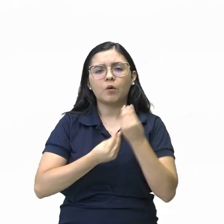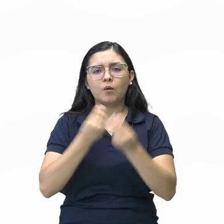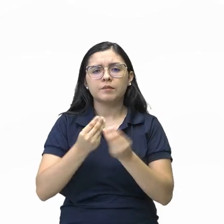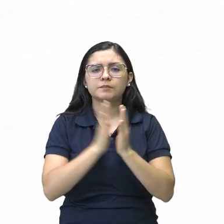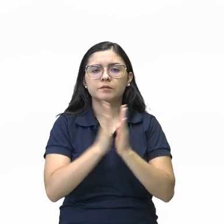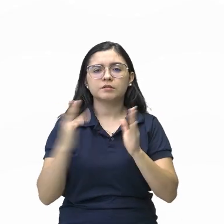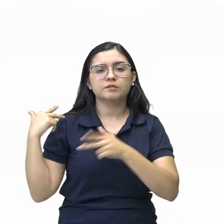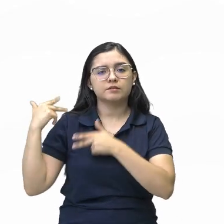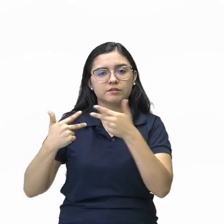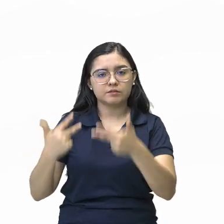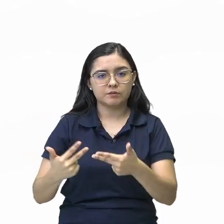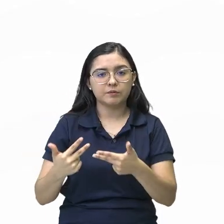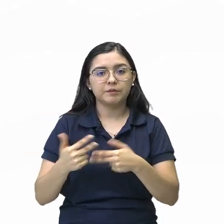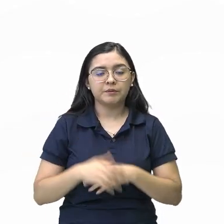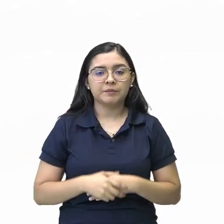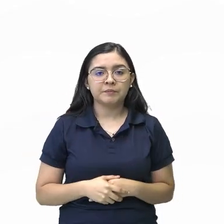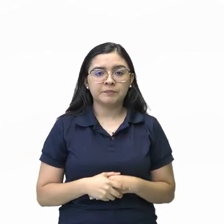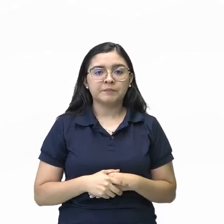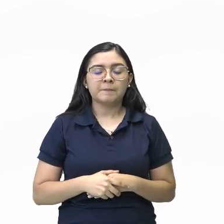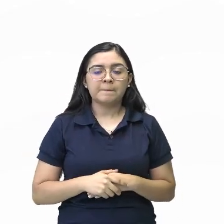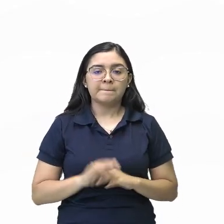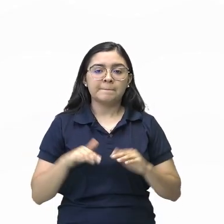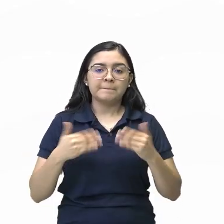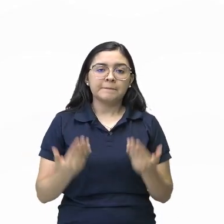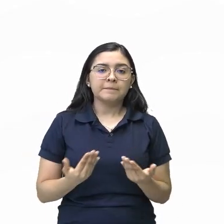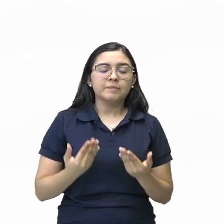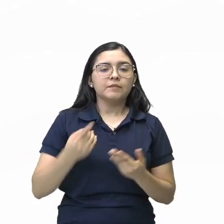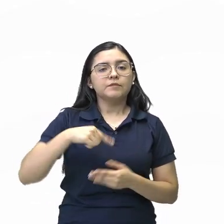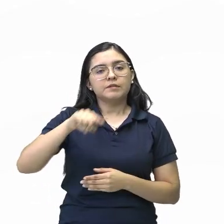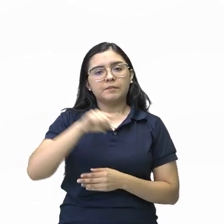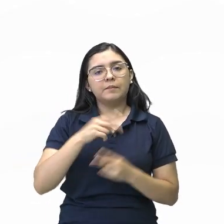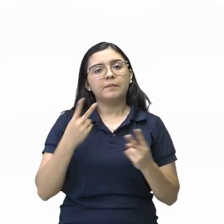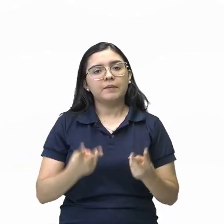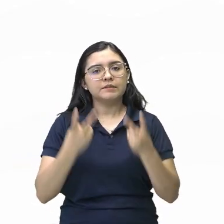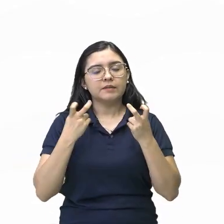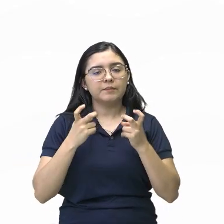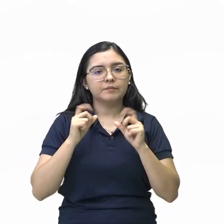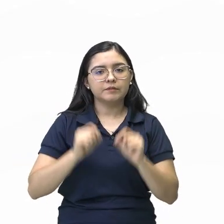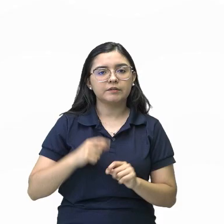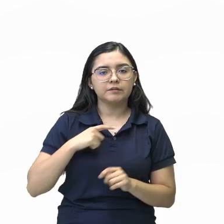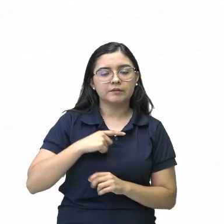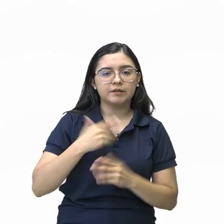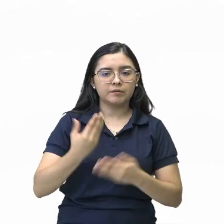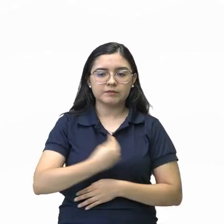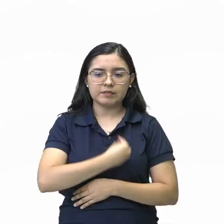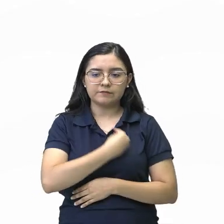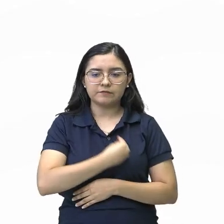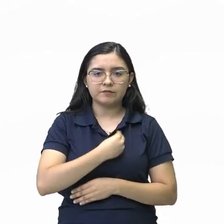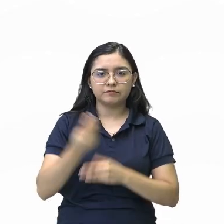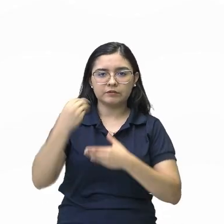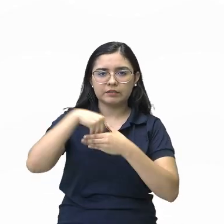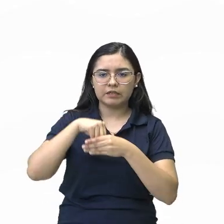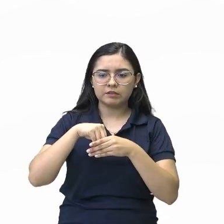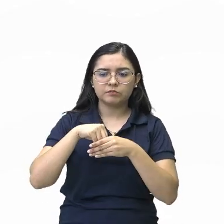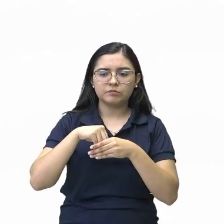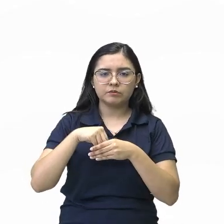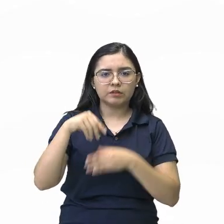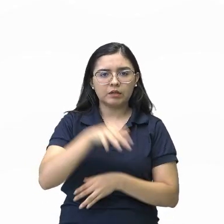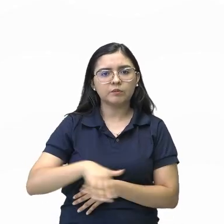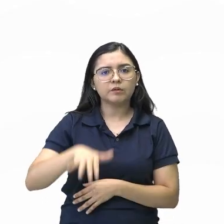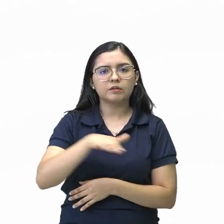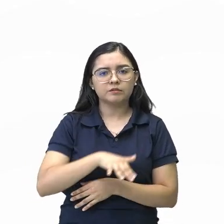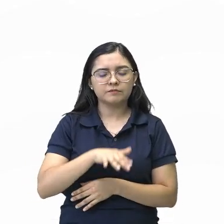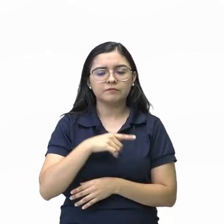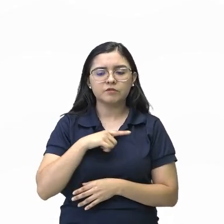da seleção natural, ou seja, quando você observa aí o indivíduo na natureza, você vai observar